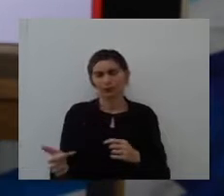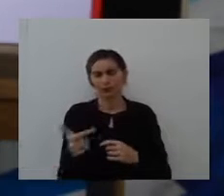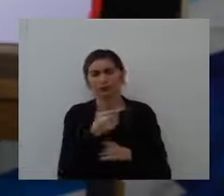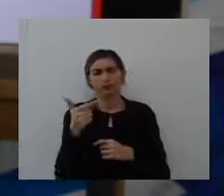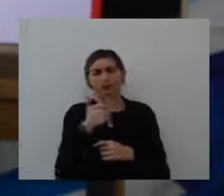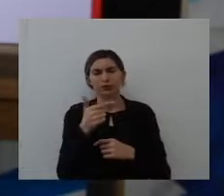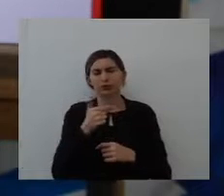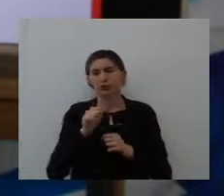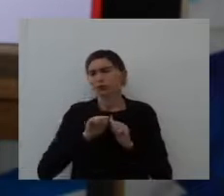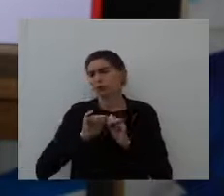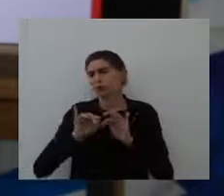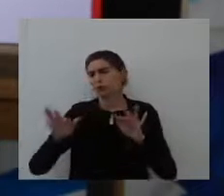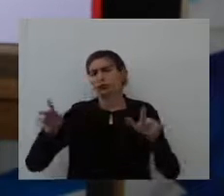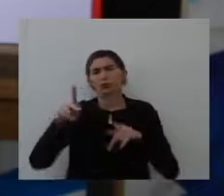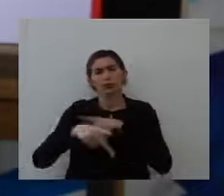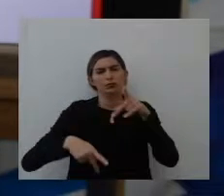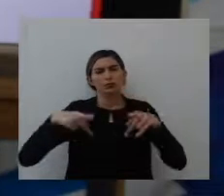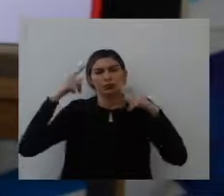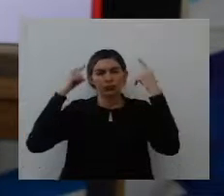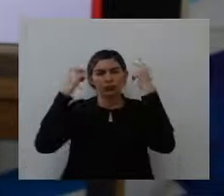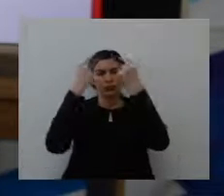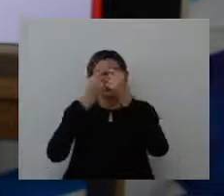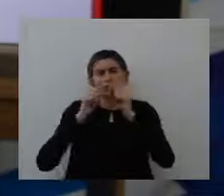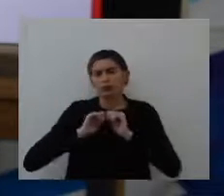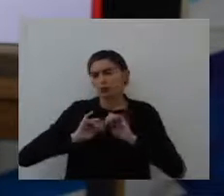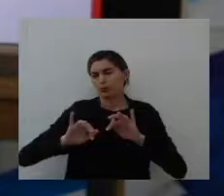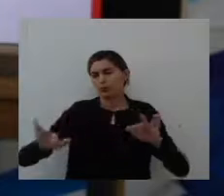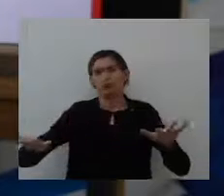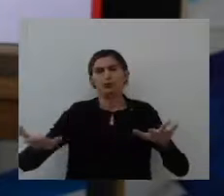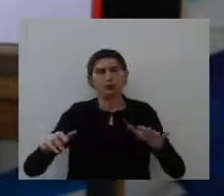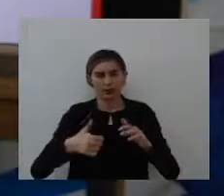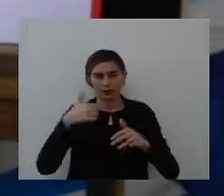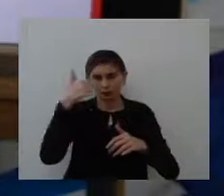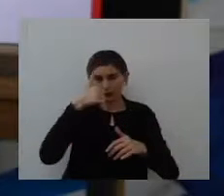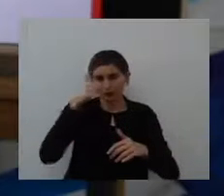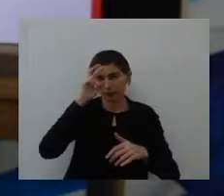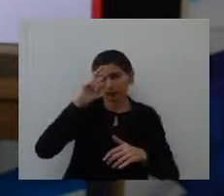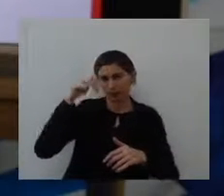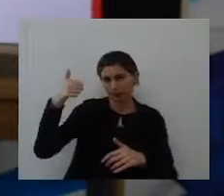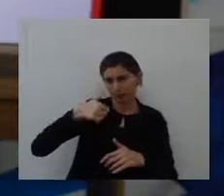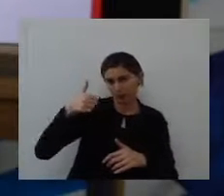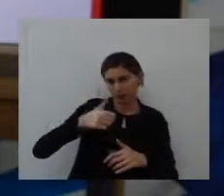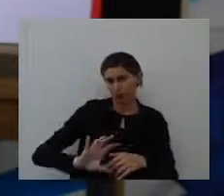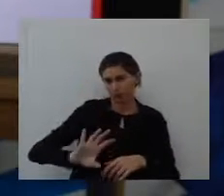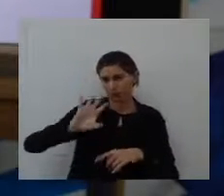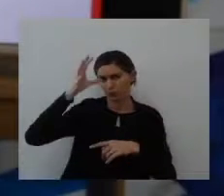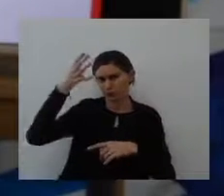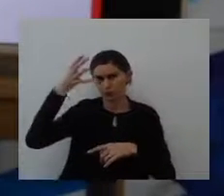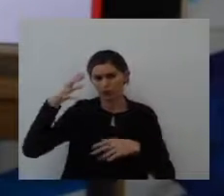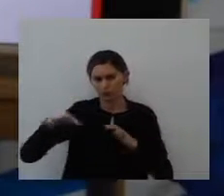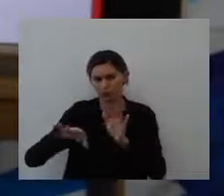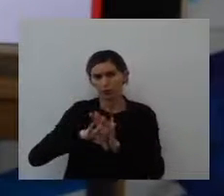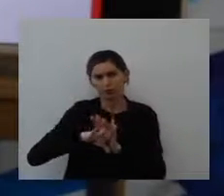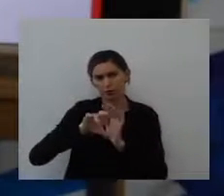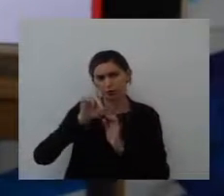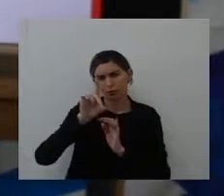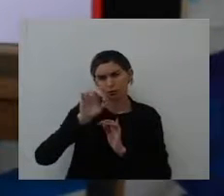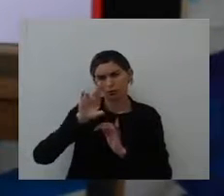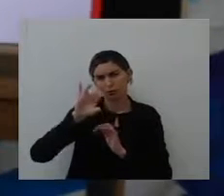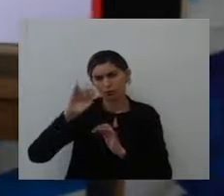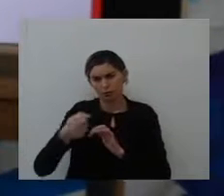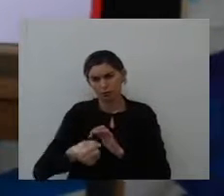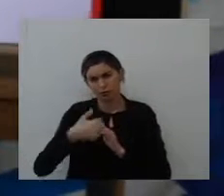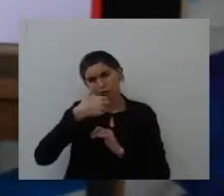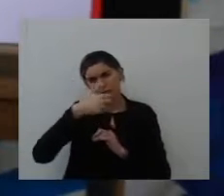segunda dispersão do povo grego. Lembrando que a primeira dispersão ela se dá com a chegada dos dórios por volta